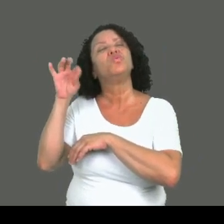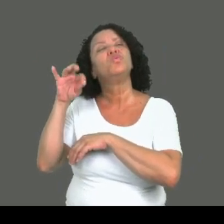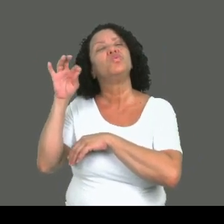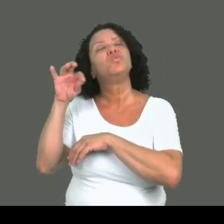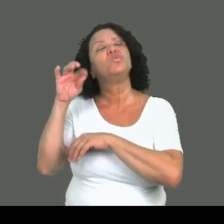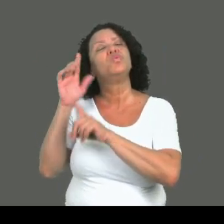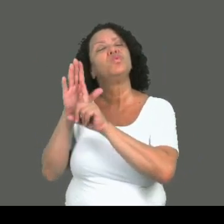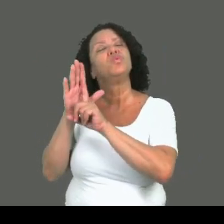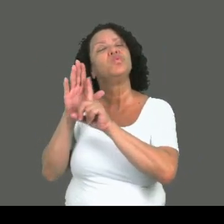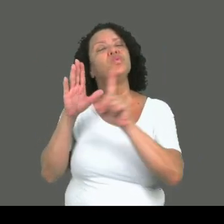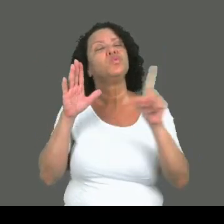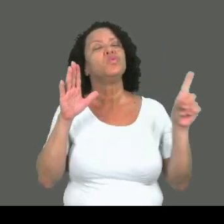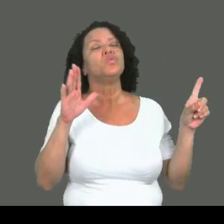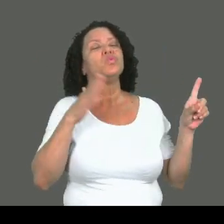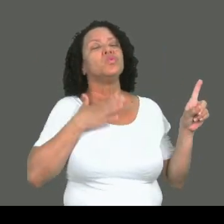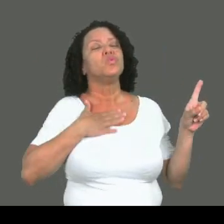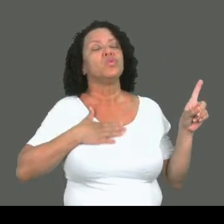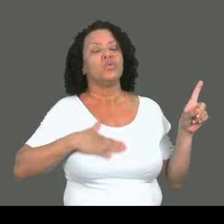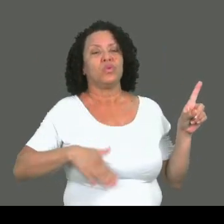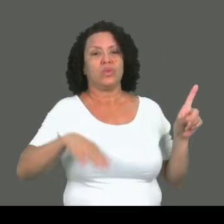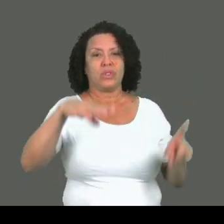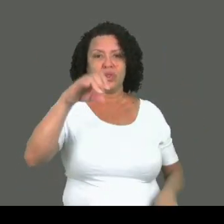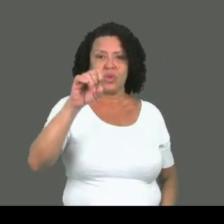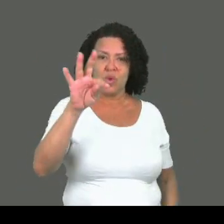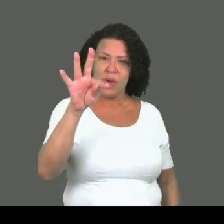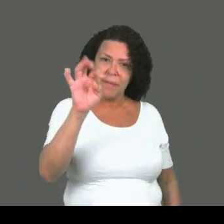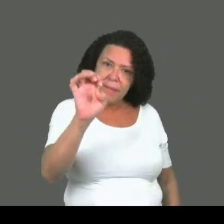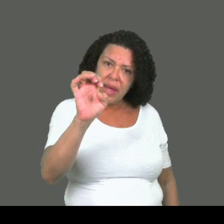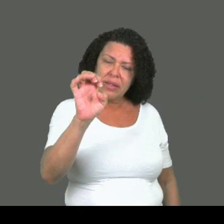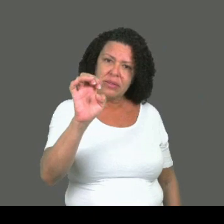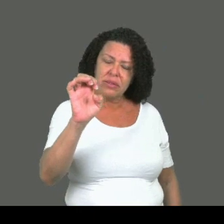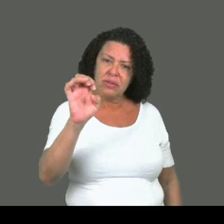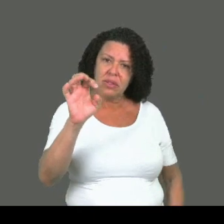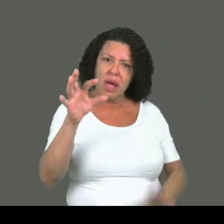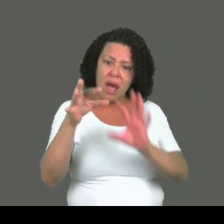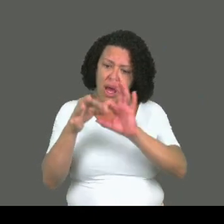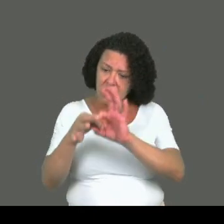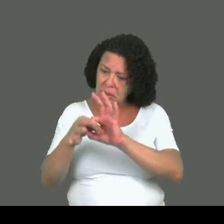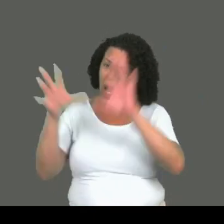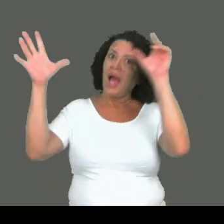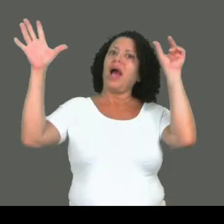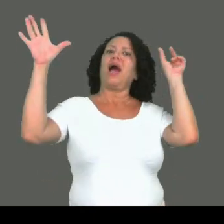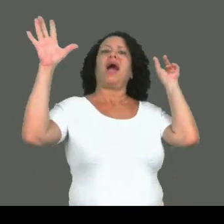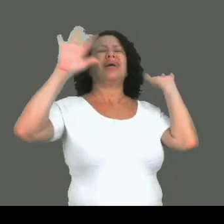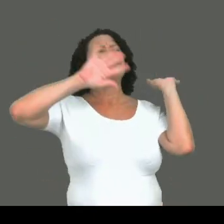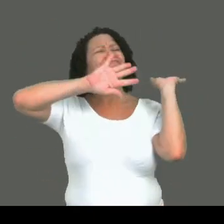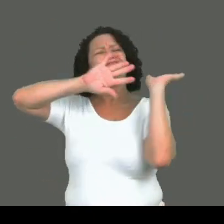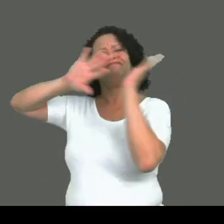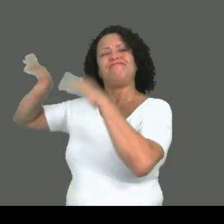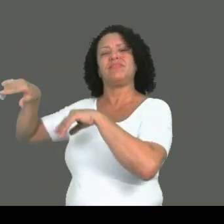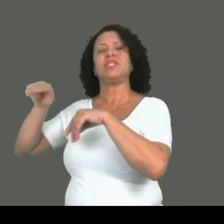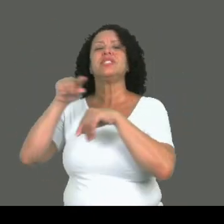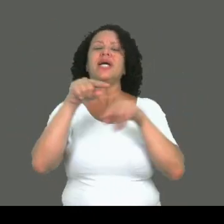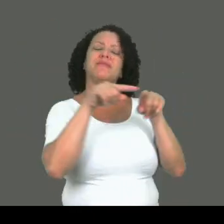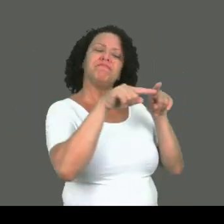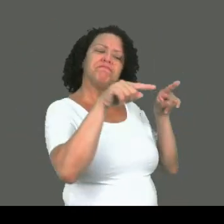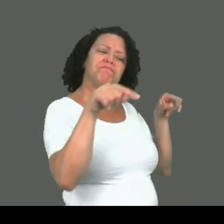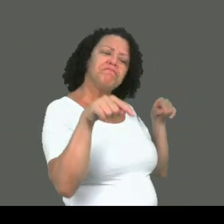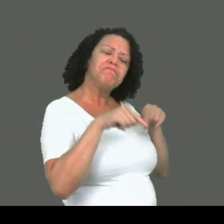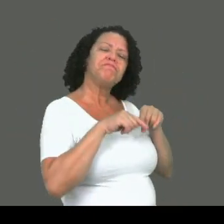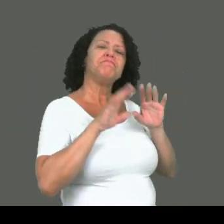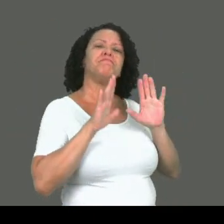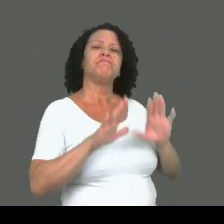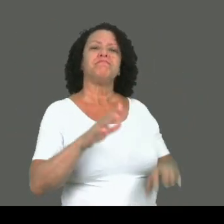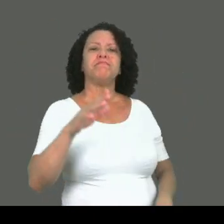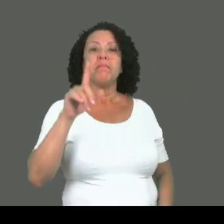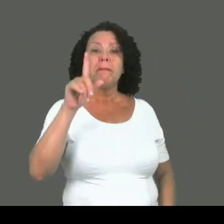Isola e aquieta a sua mente, sabe? Se desliga do que está lá fora, sabe? Silencia a mente, dá uma